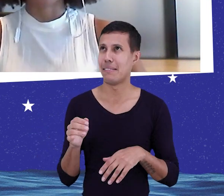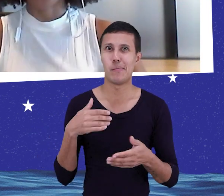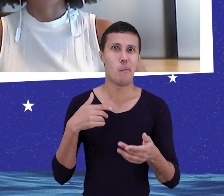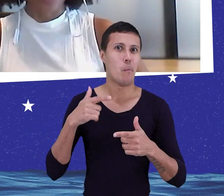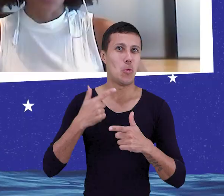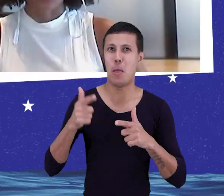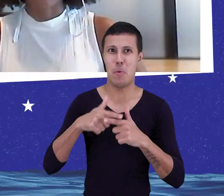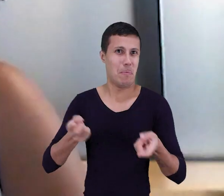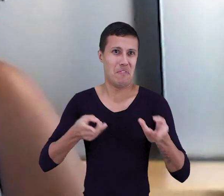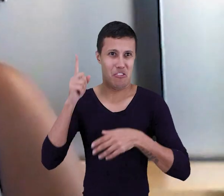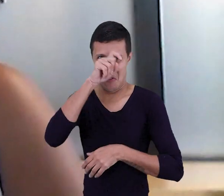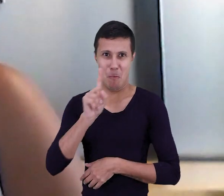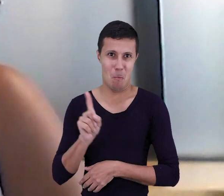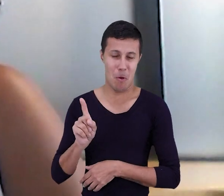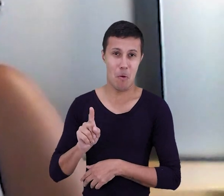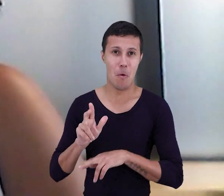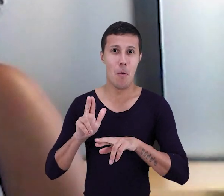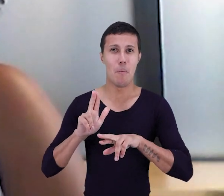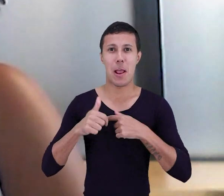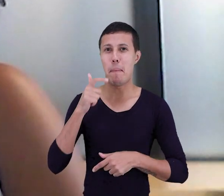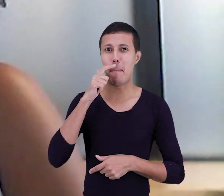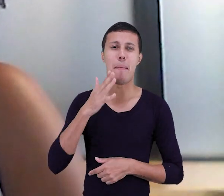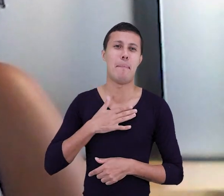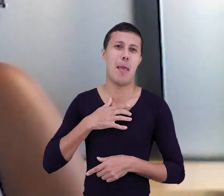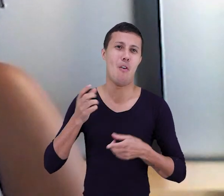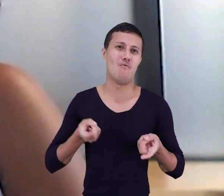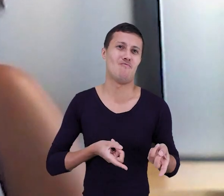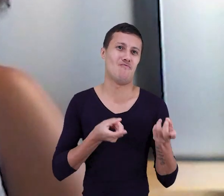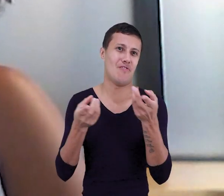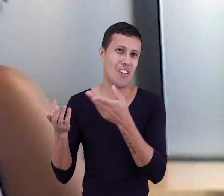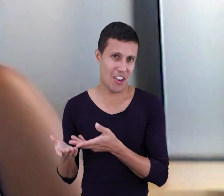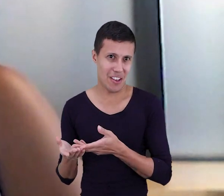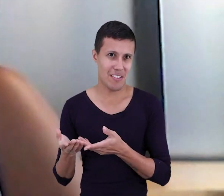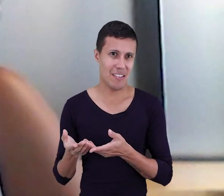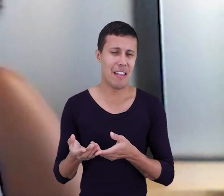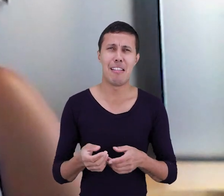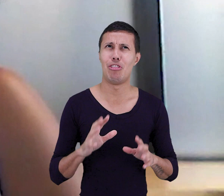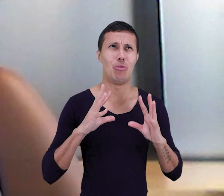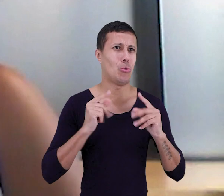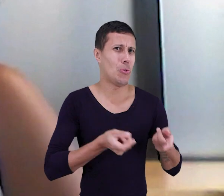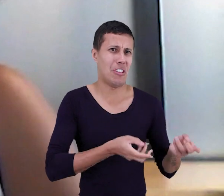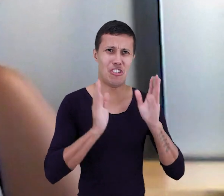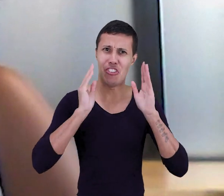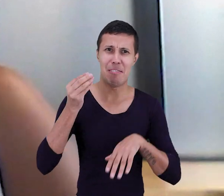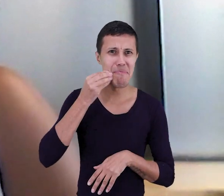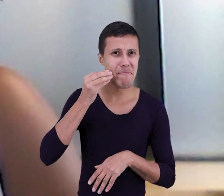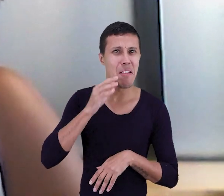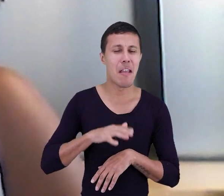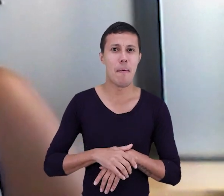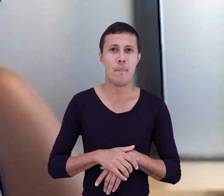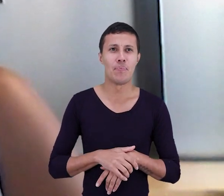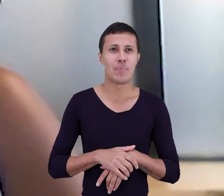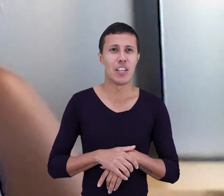gente vende copo d'água. Então, eu cresci com um pai vendedor, né? Já vendi de tudo, já tive que ter ali os